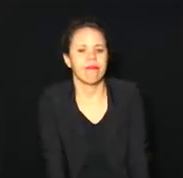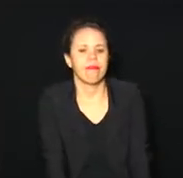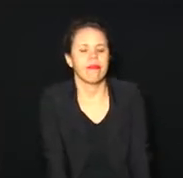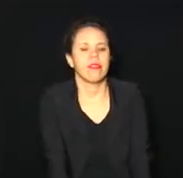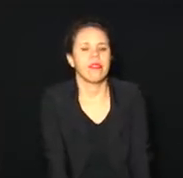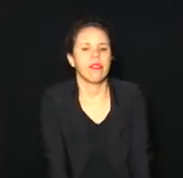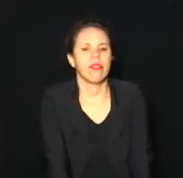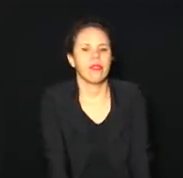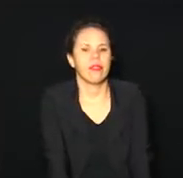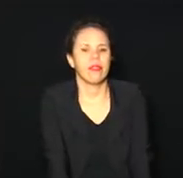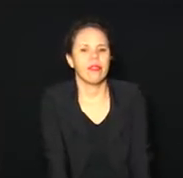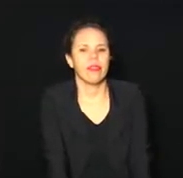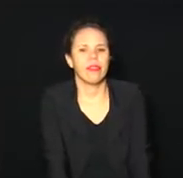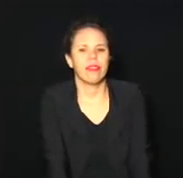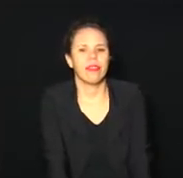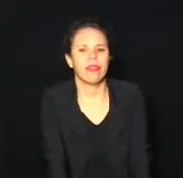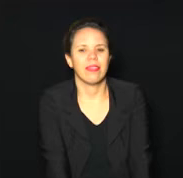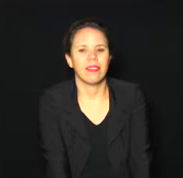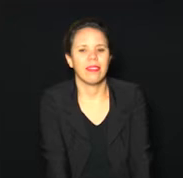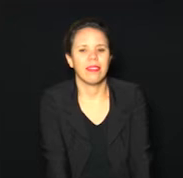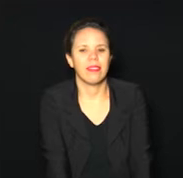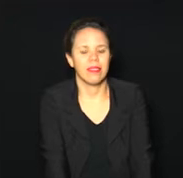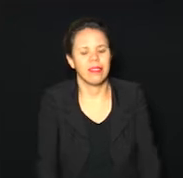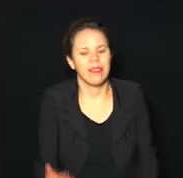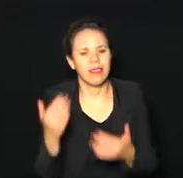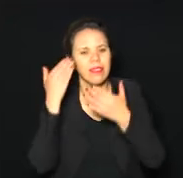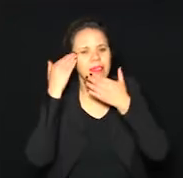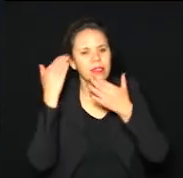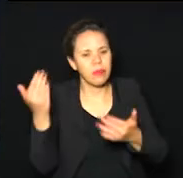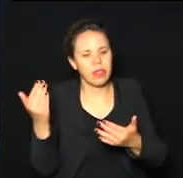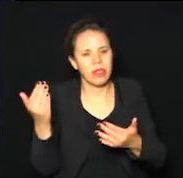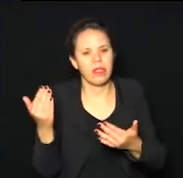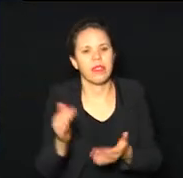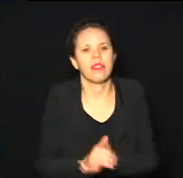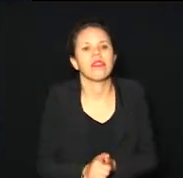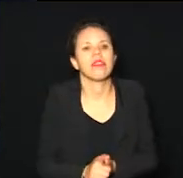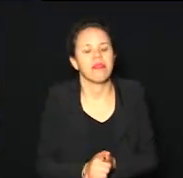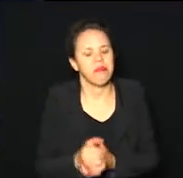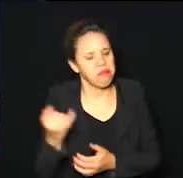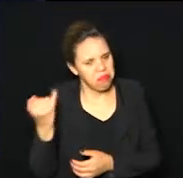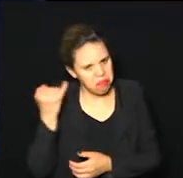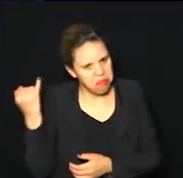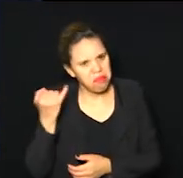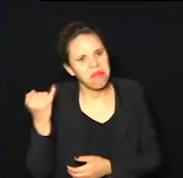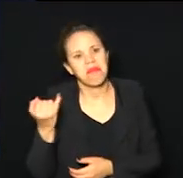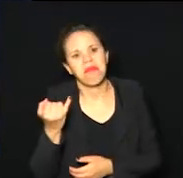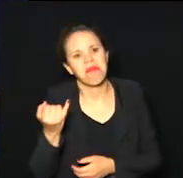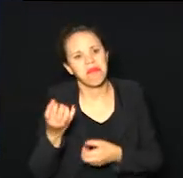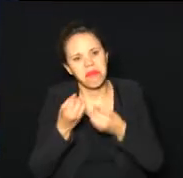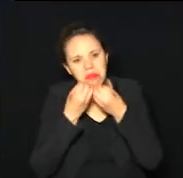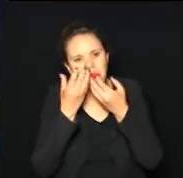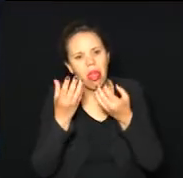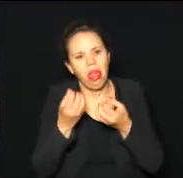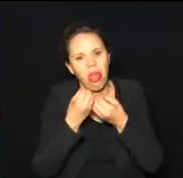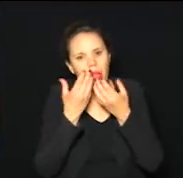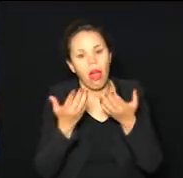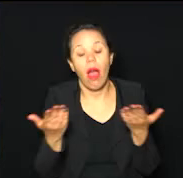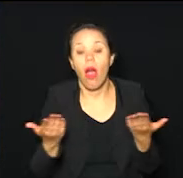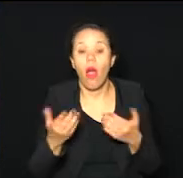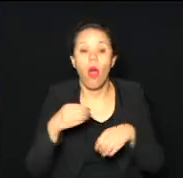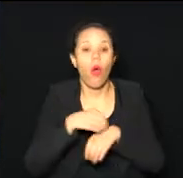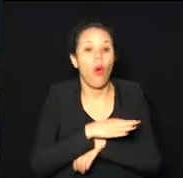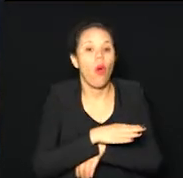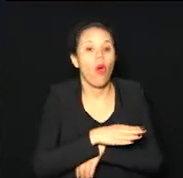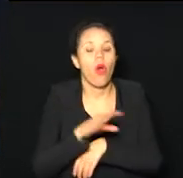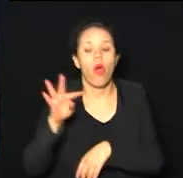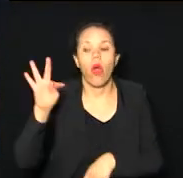É isso. Obrigada, Gabriela. É importante esse depoimento. eu vou passar a palavra